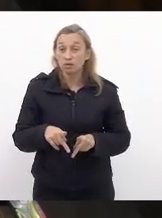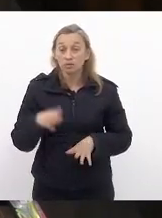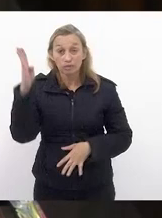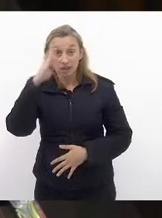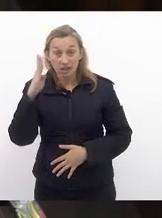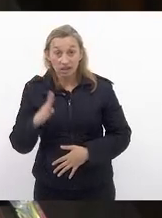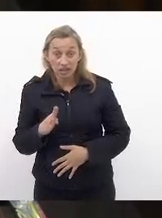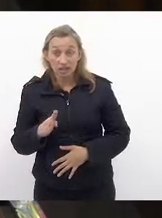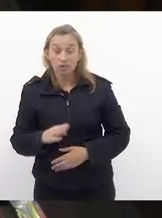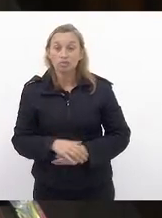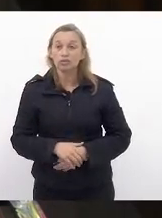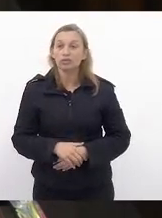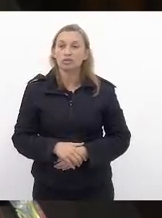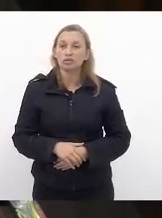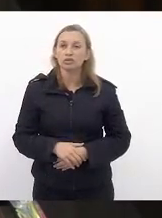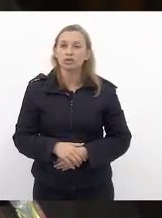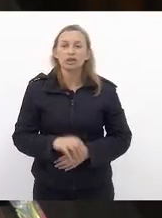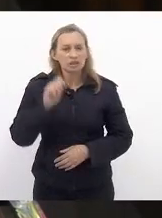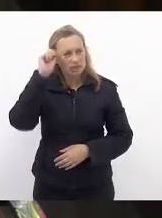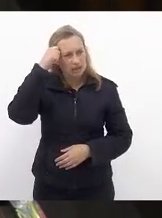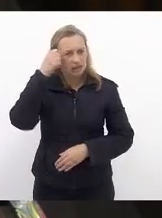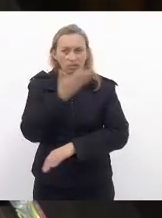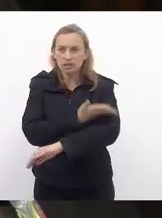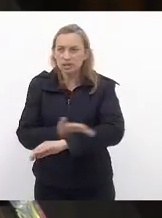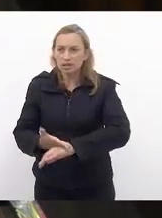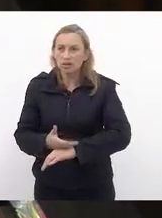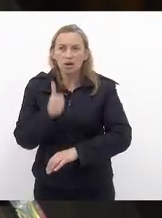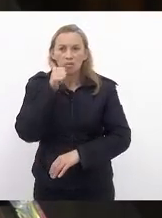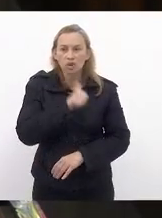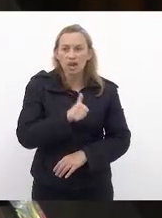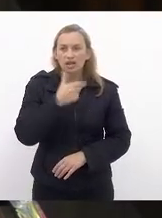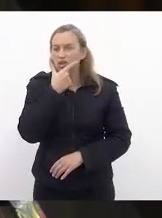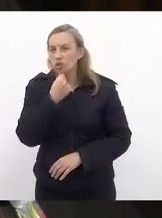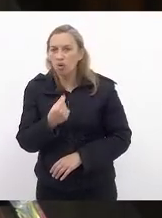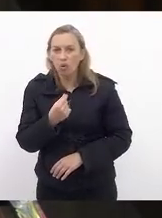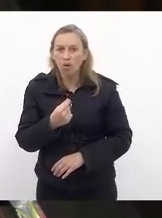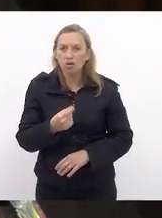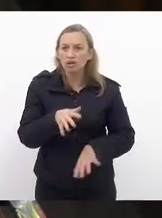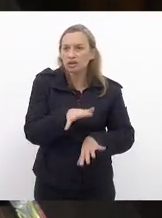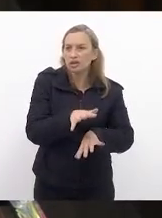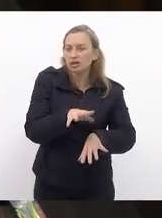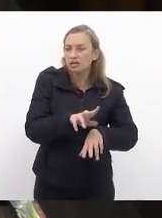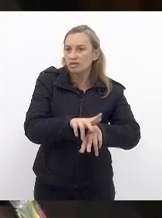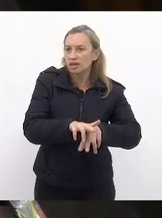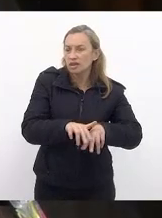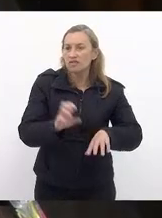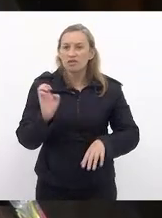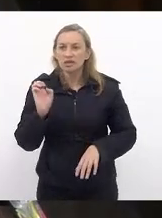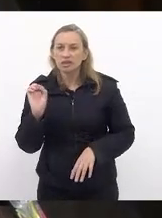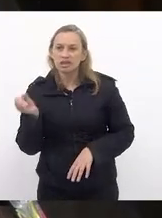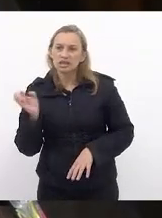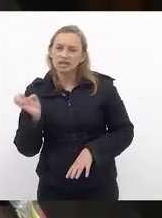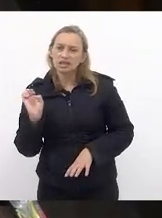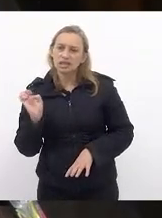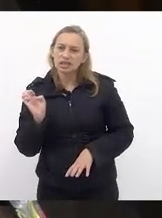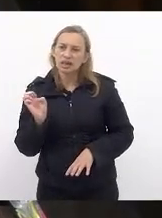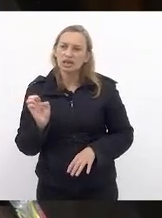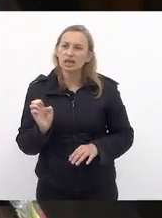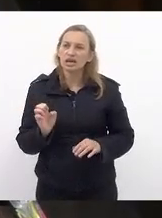povo brasileiro entre negros e brancos e mulheres e homens homossexuais e heterossexuais